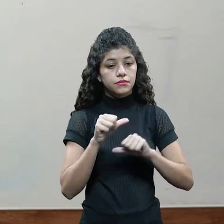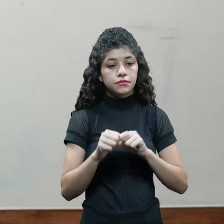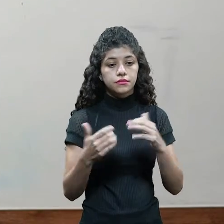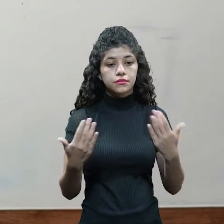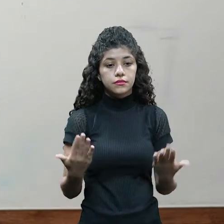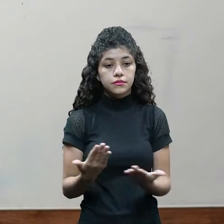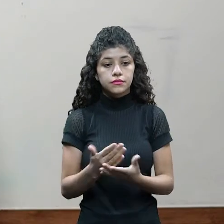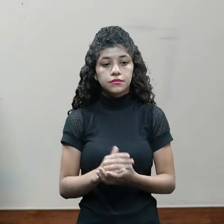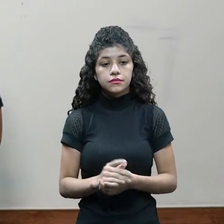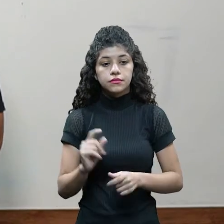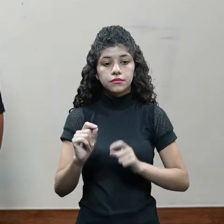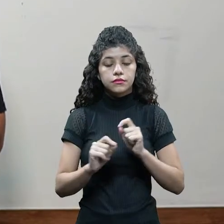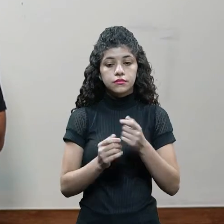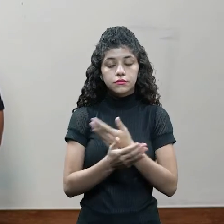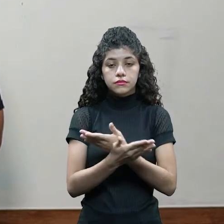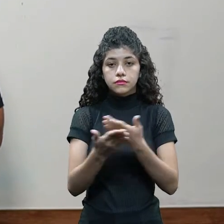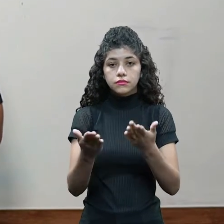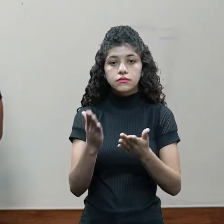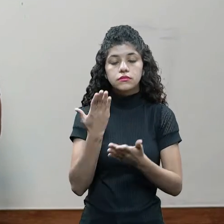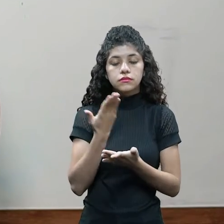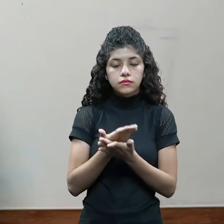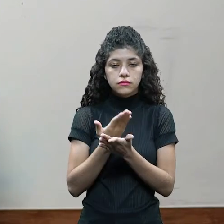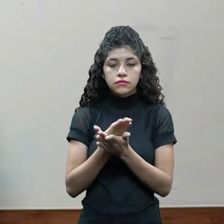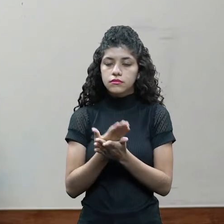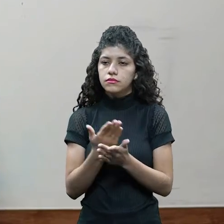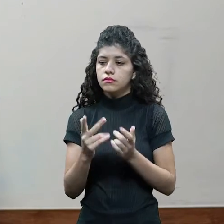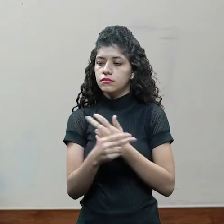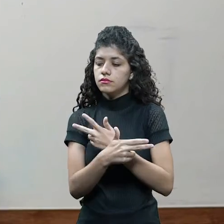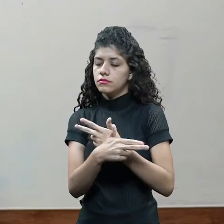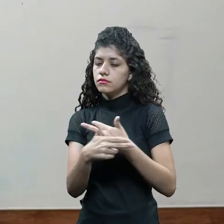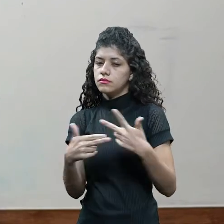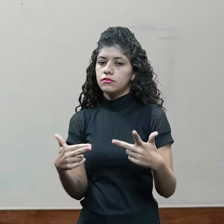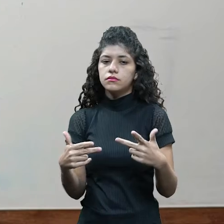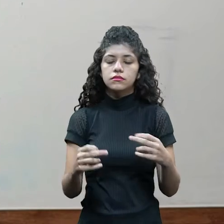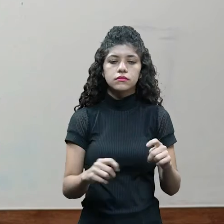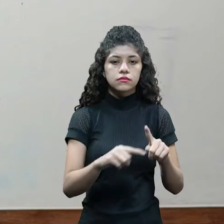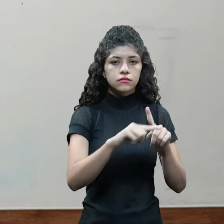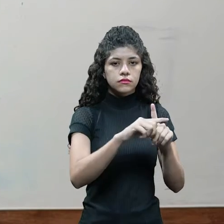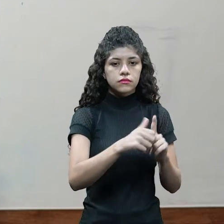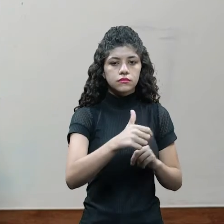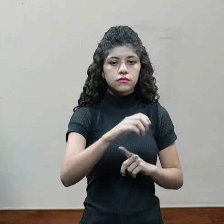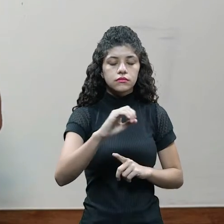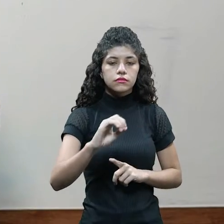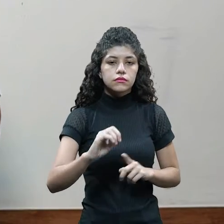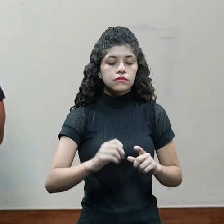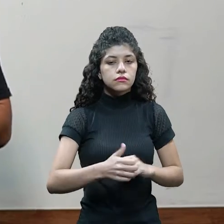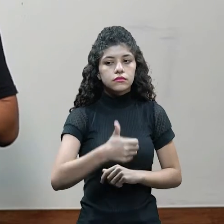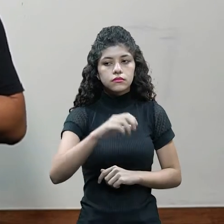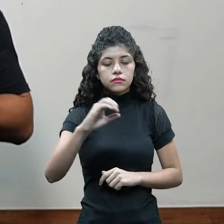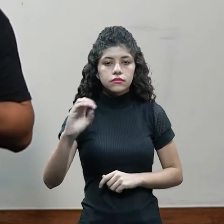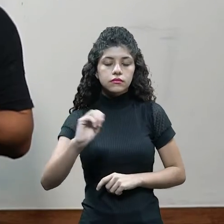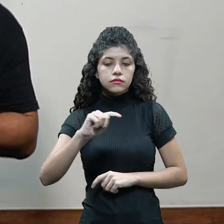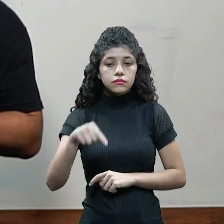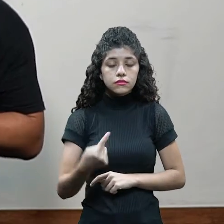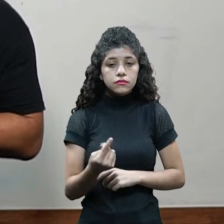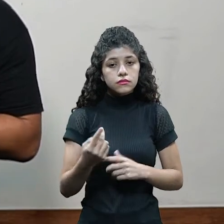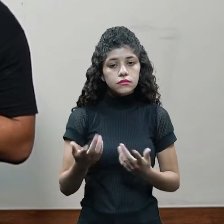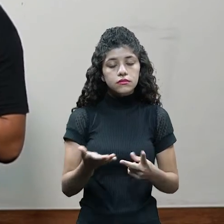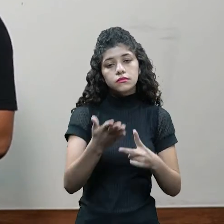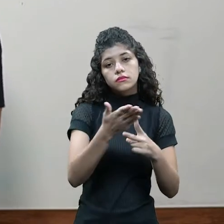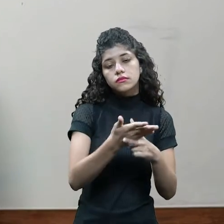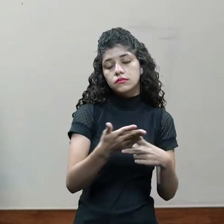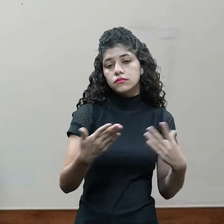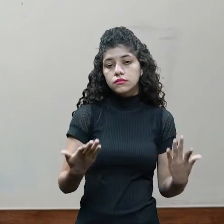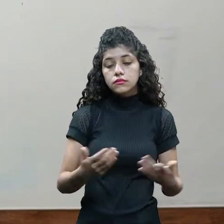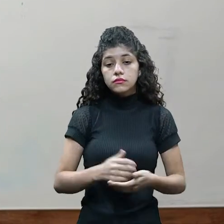aí eu acredito que muitos de vocês já estudaram de diversas formas, né? Multiplicar por 10, por 100, por 1000 ou dividir, dependendo se eu vou para a direita ou para a